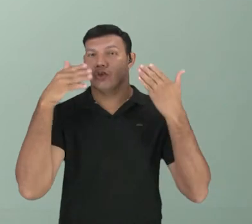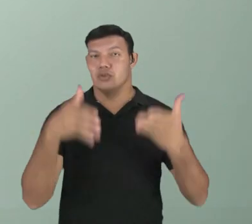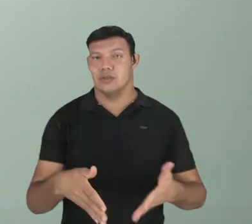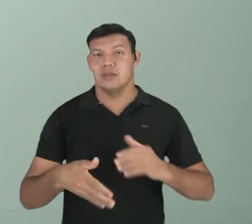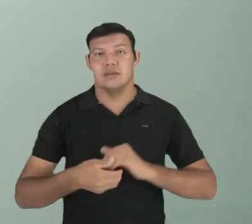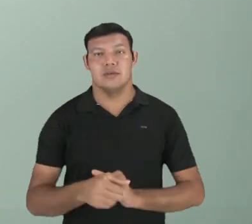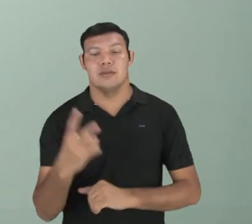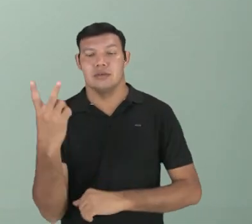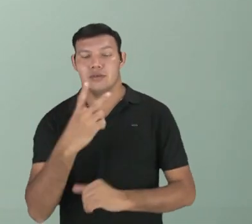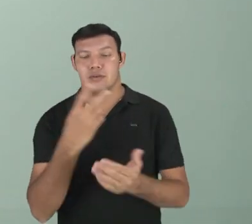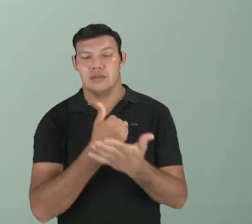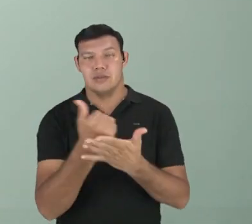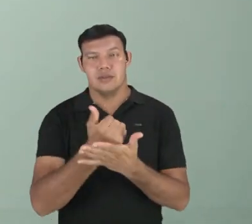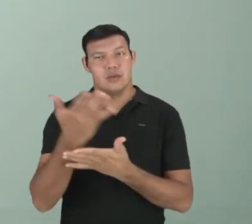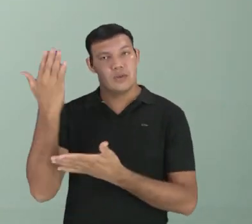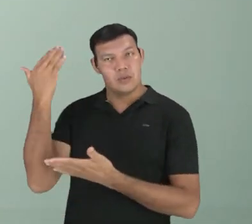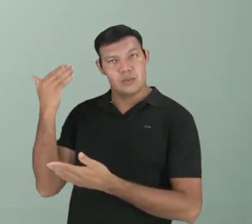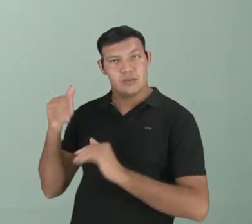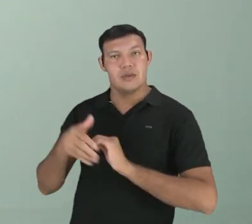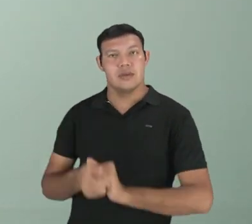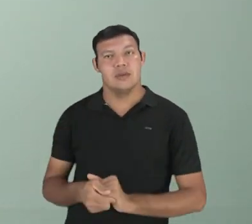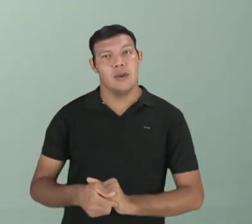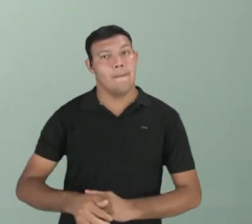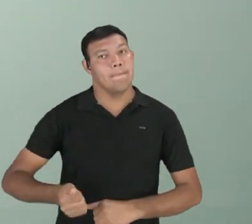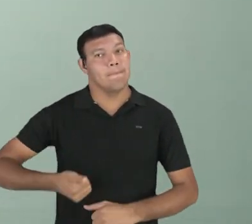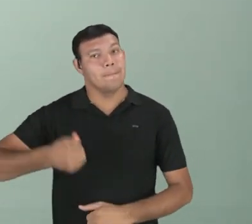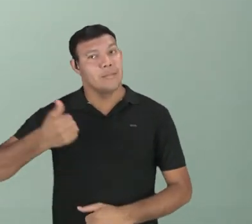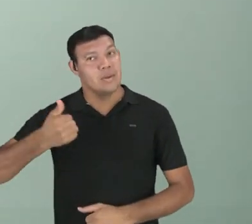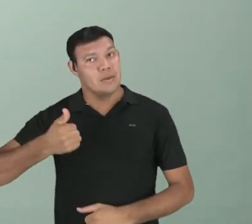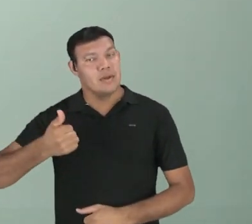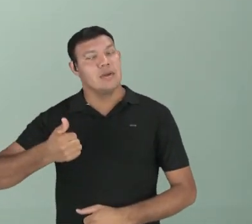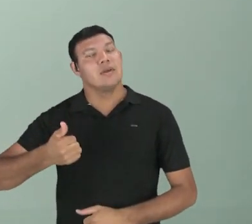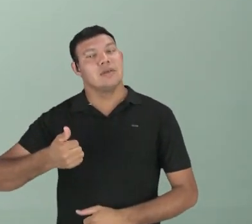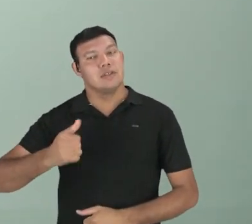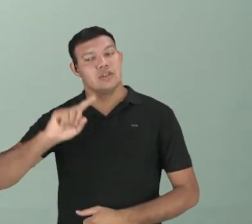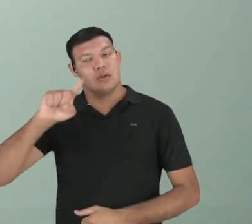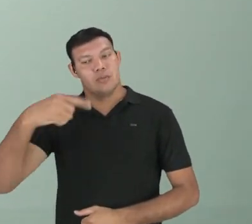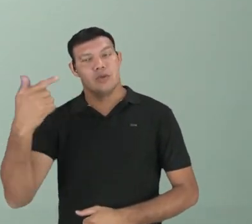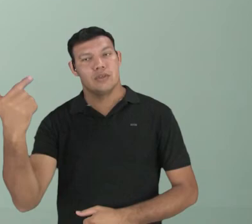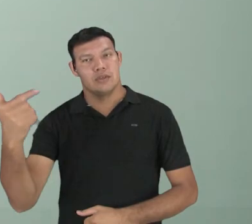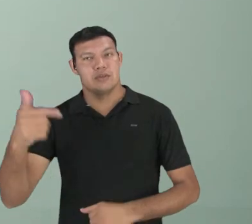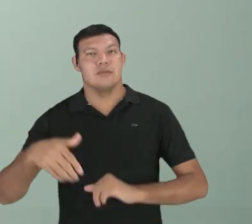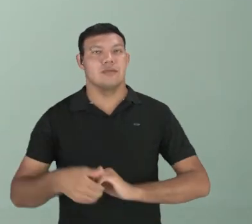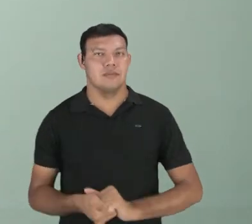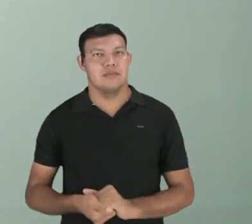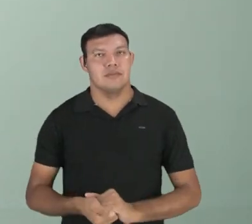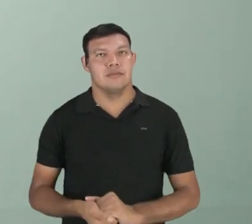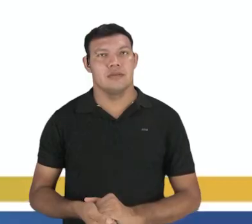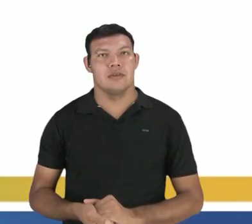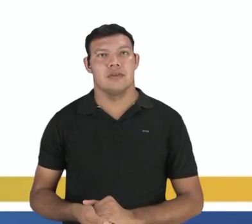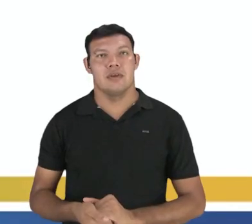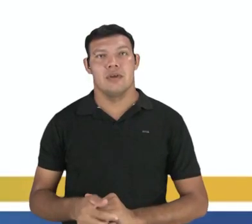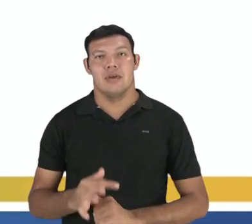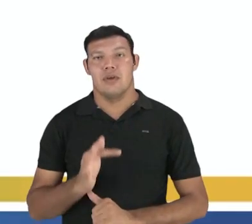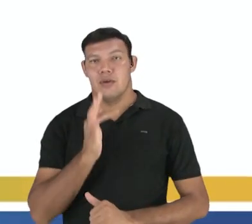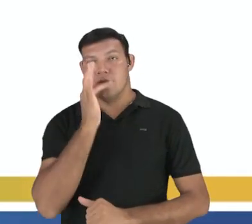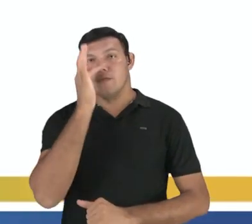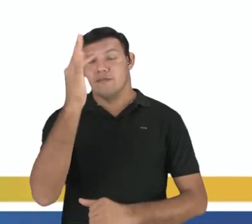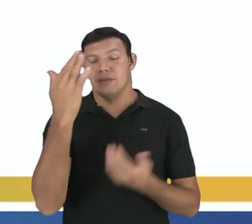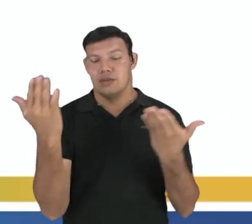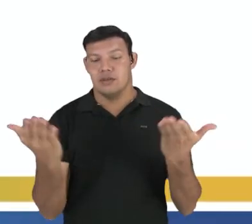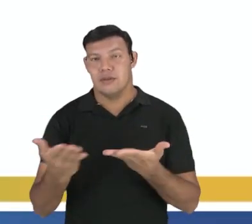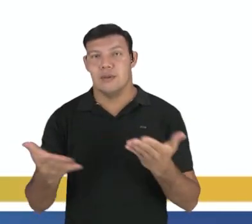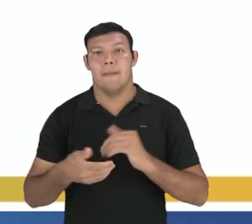aí que acontecem simultaneamente no passado, em que uma ocorre primeiro que a outra. E vamos lá, futuro do